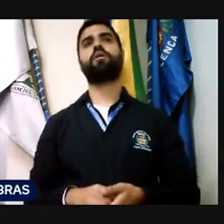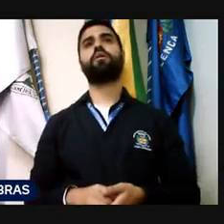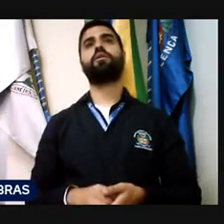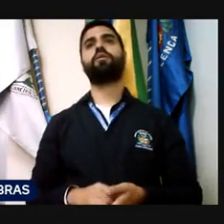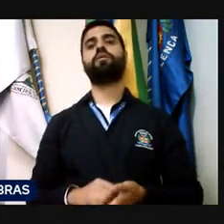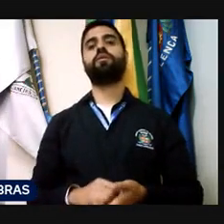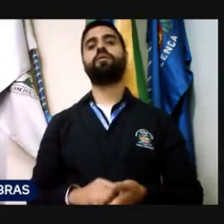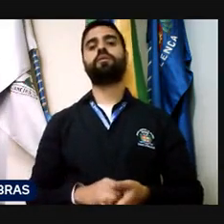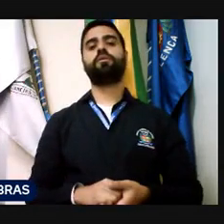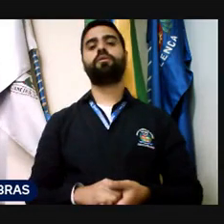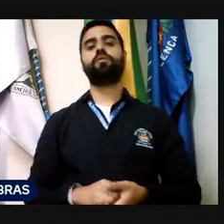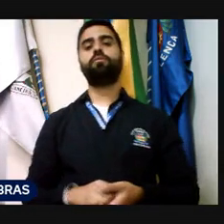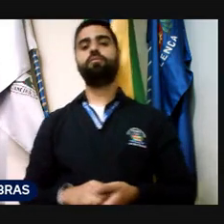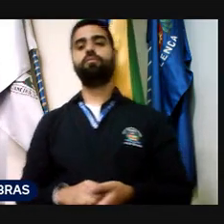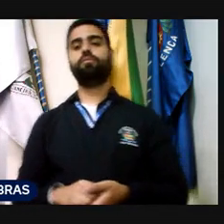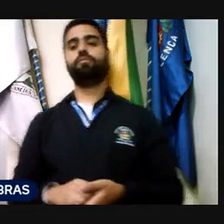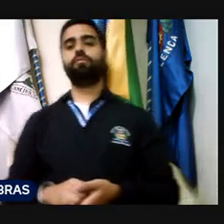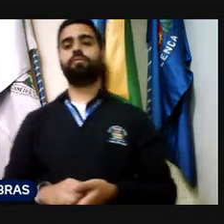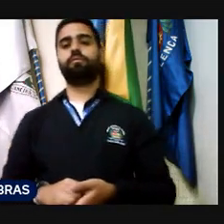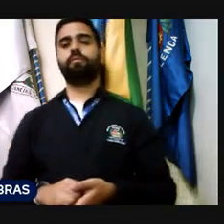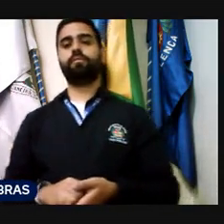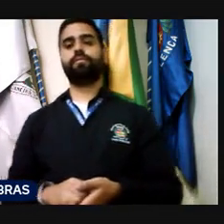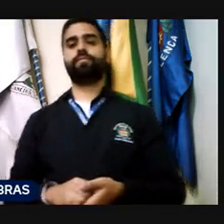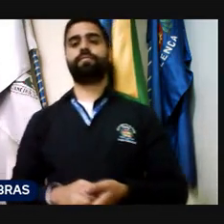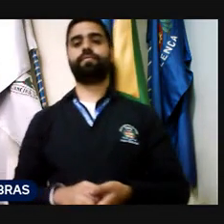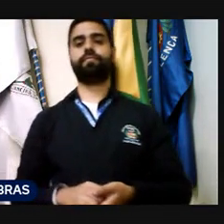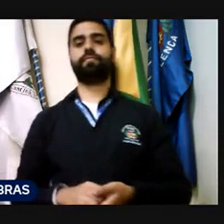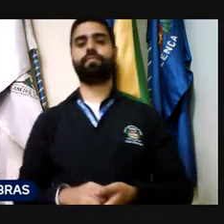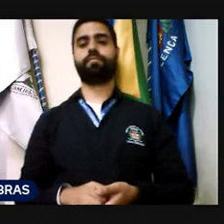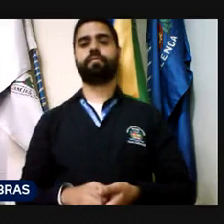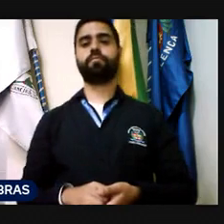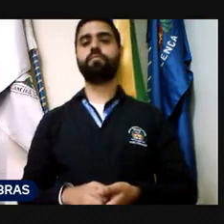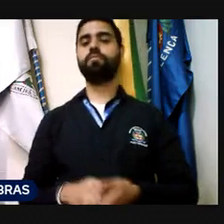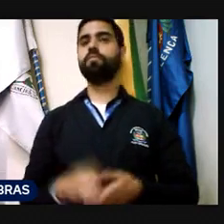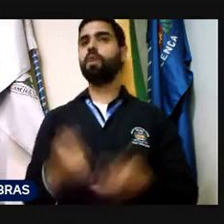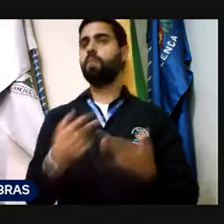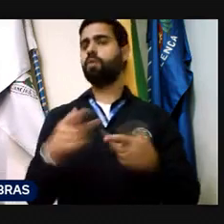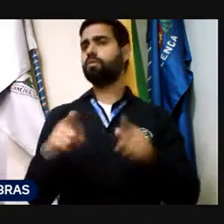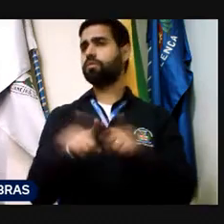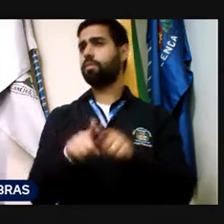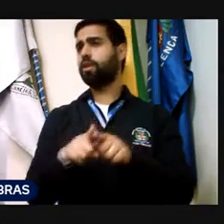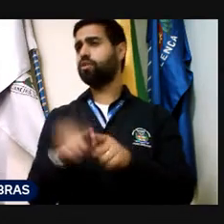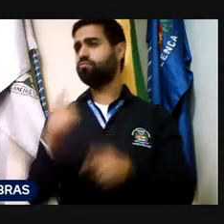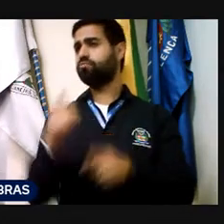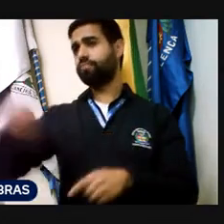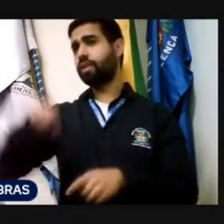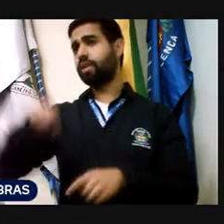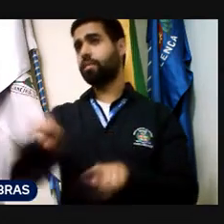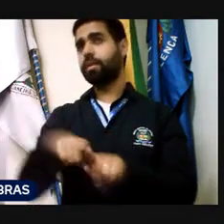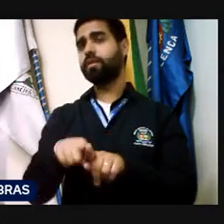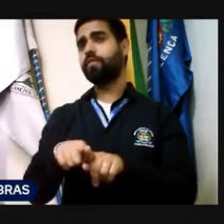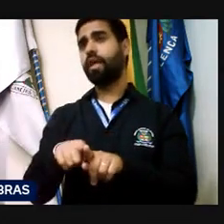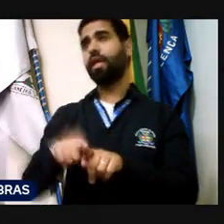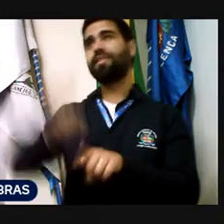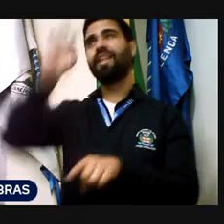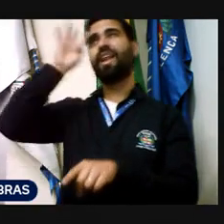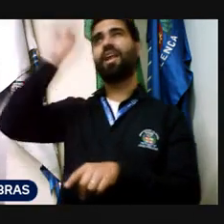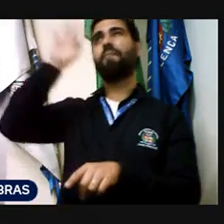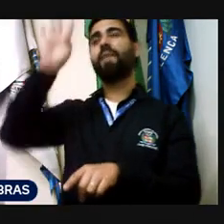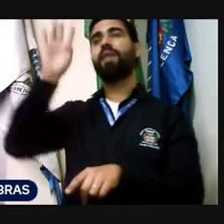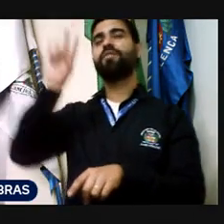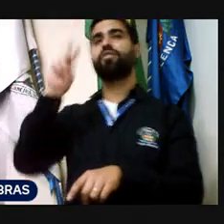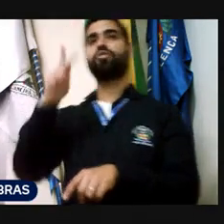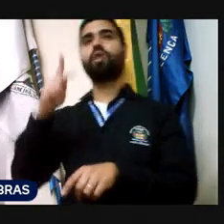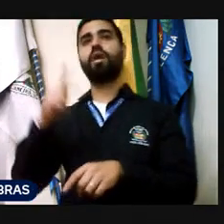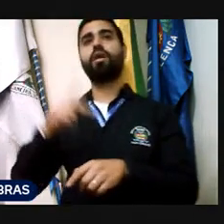ser, vamos dizer, criado, porque é muito relevante. Nós vamos ficar para a história nesse fato